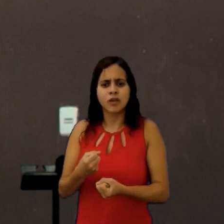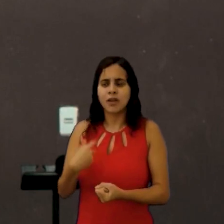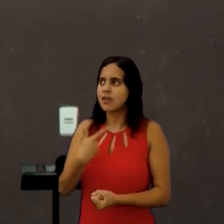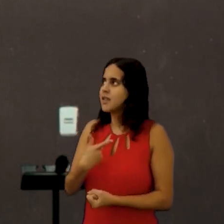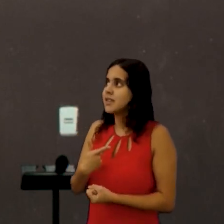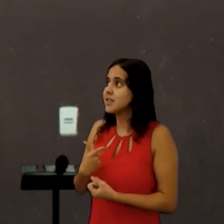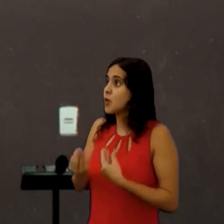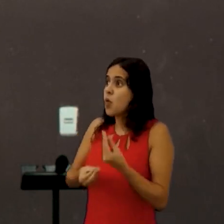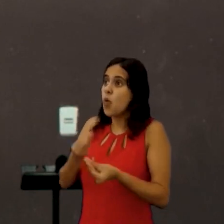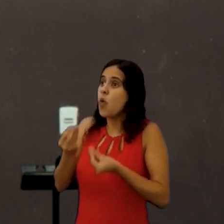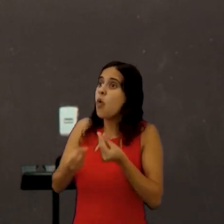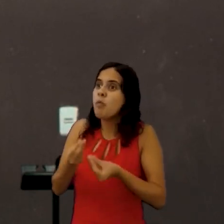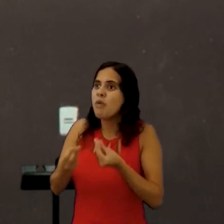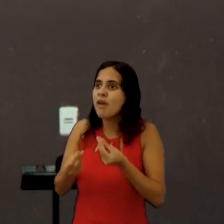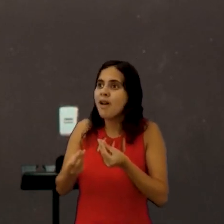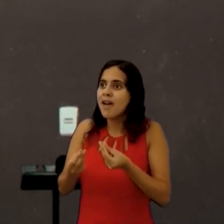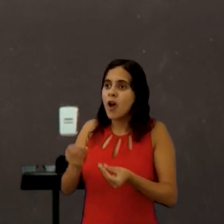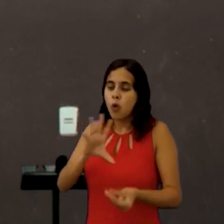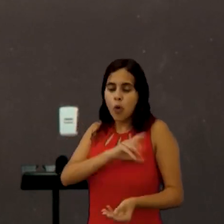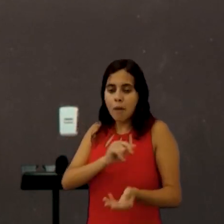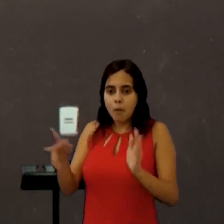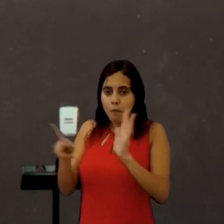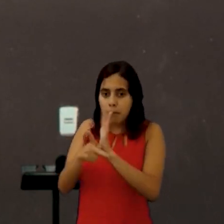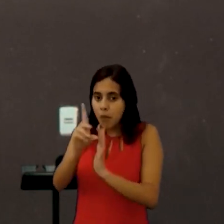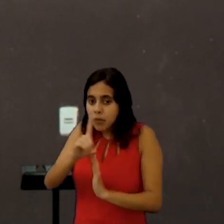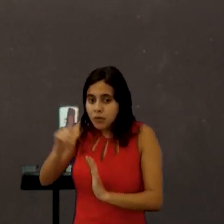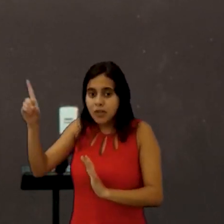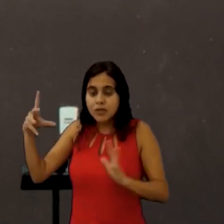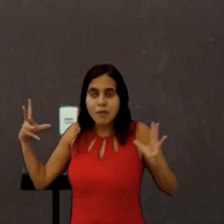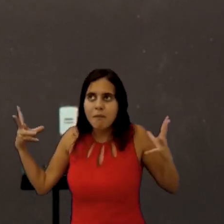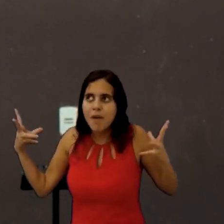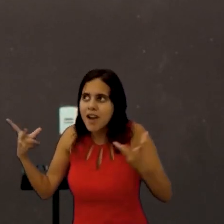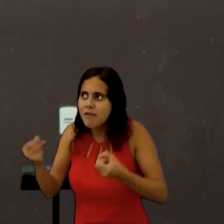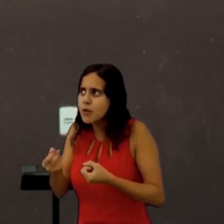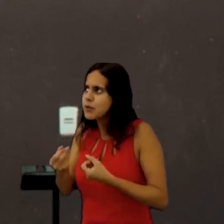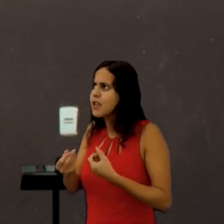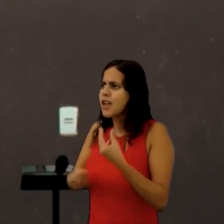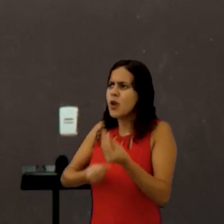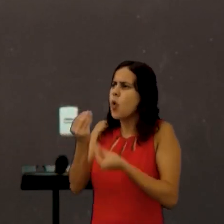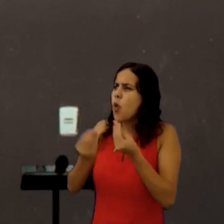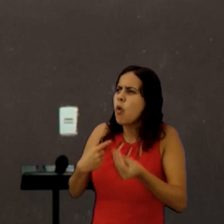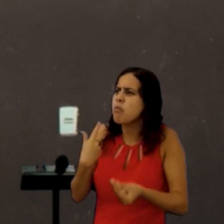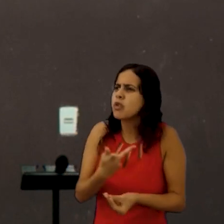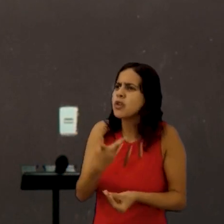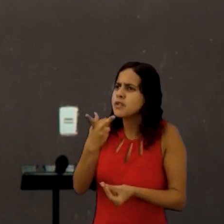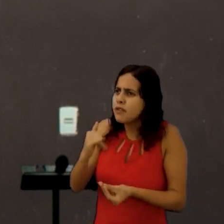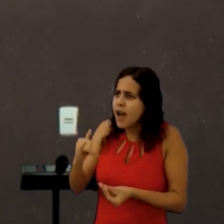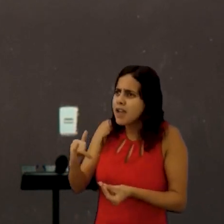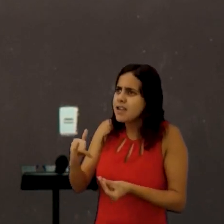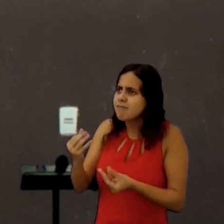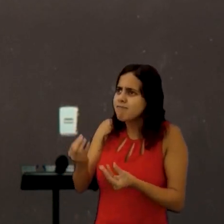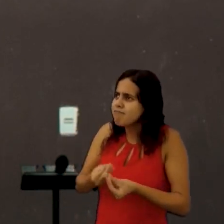agora para tentar pelo menos devolver um pouco do que eu recebi?